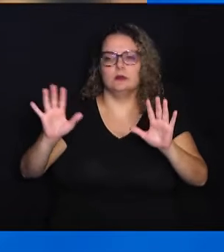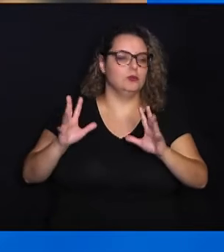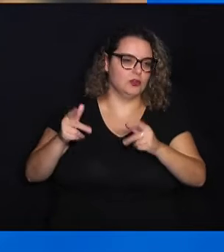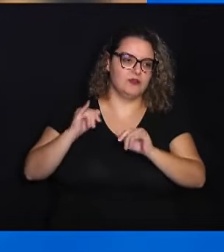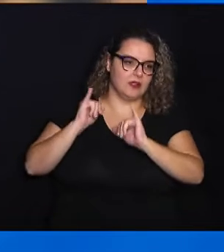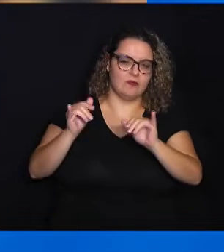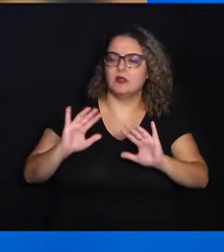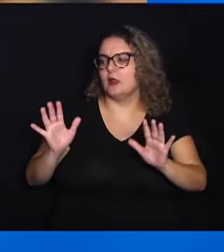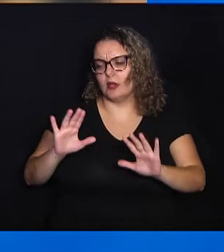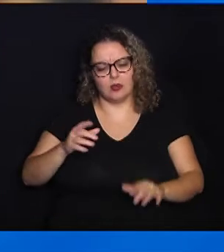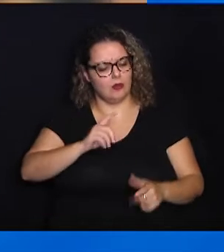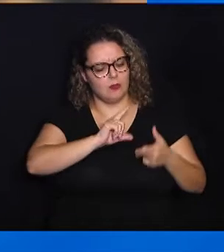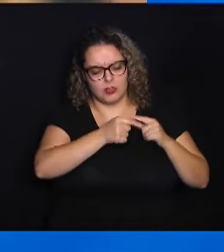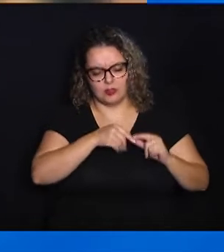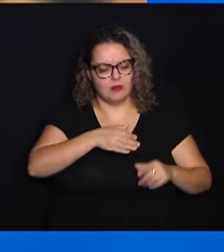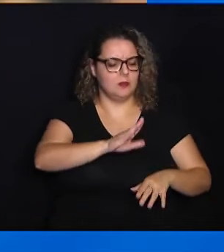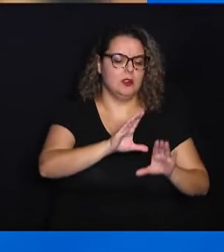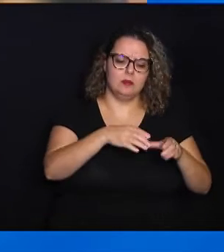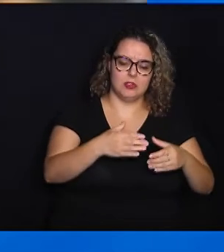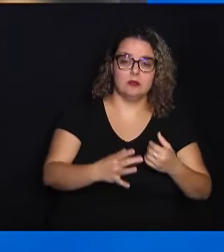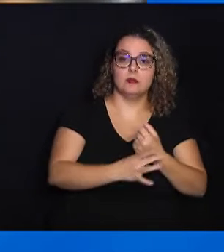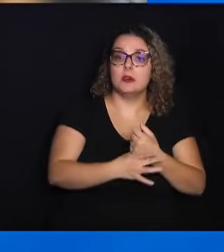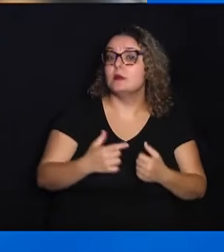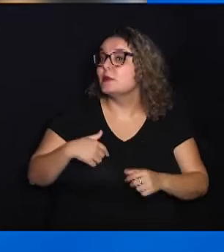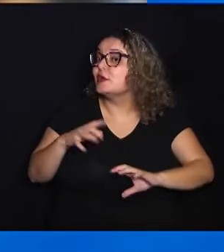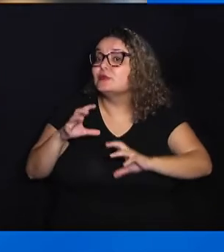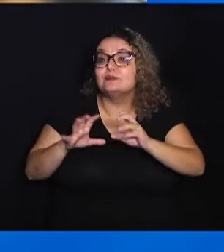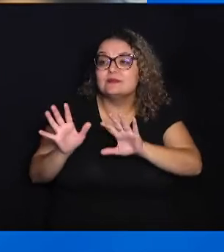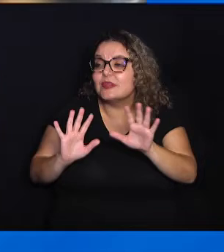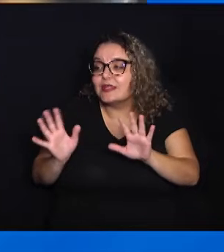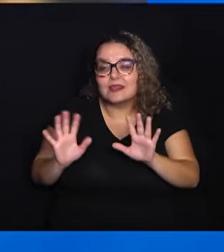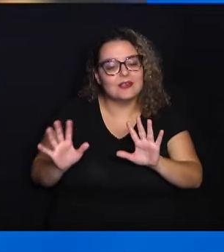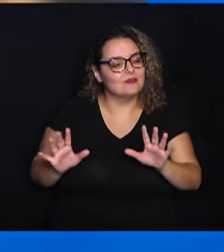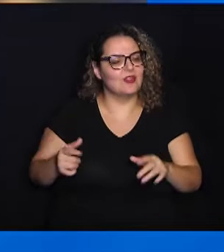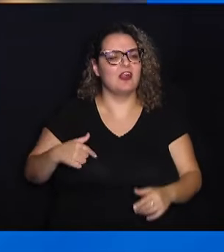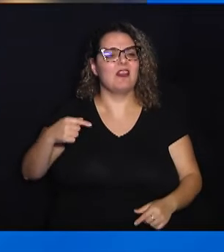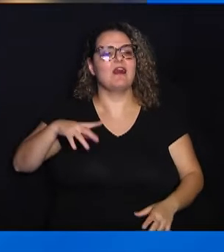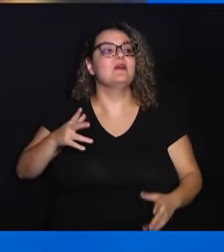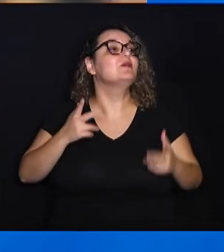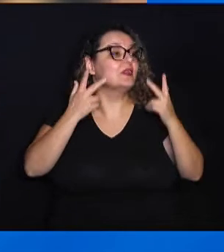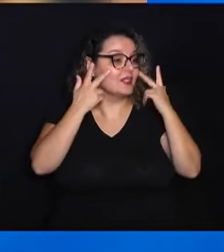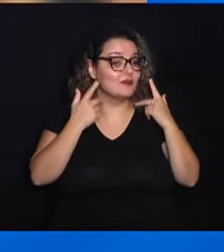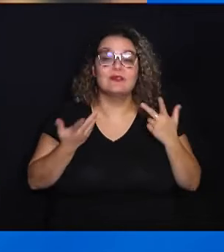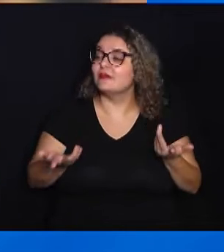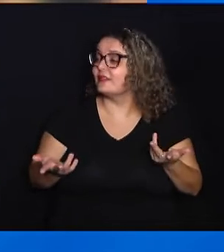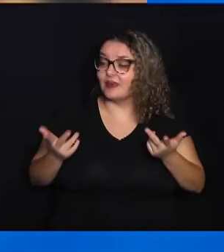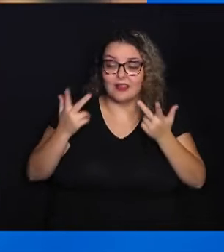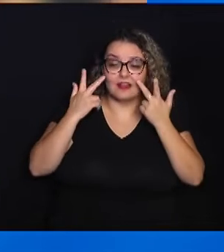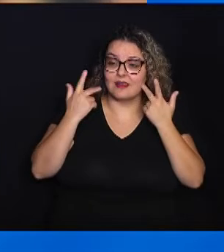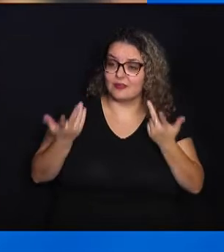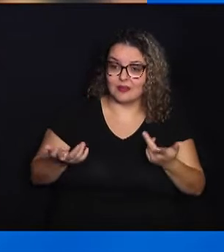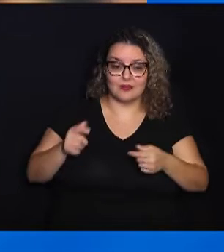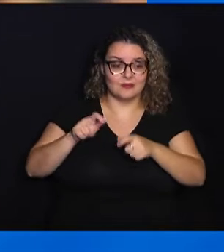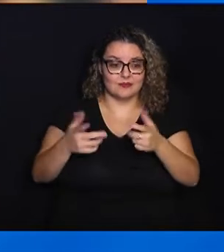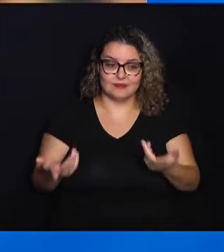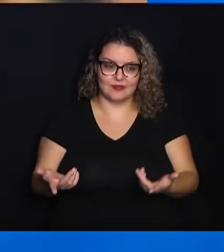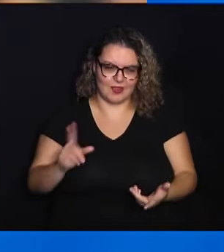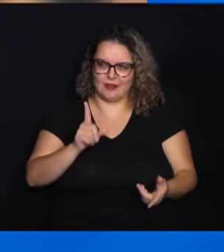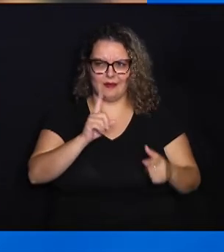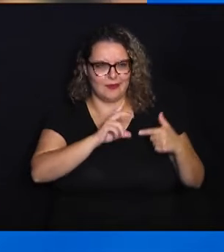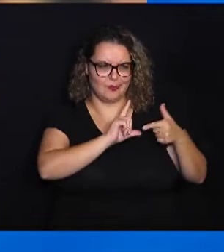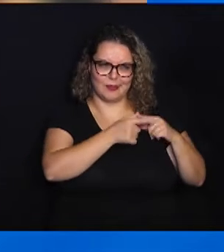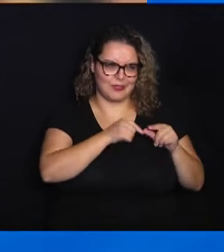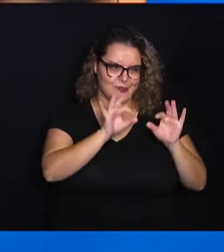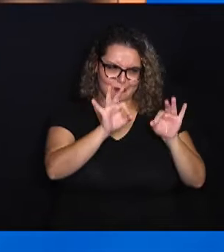de Segurança, vai para a Comissão de Segurança, mas eu não briguei para isso, eu não foi natural. Foi algo natural que as pessoas foram, não, o Major vai,